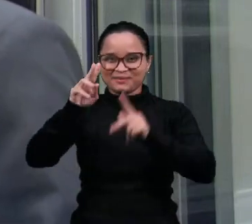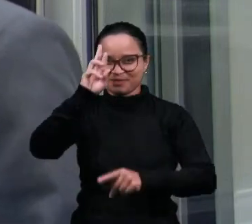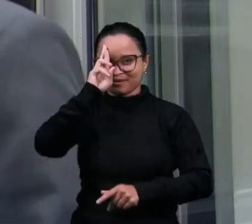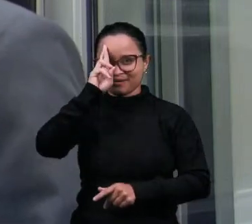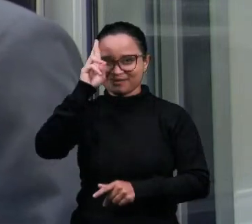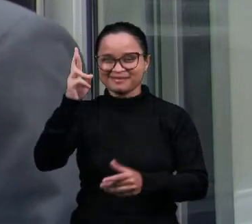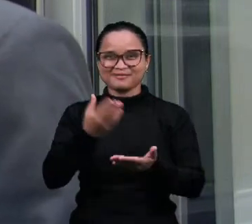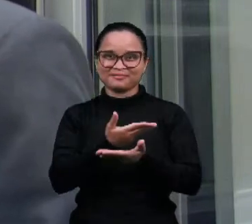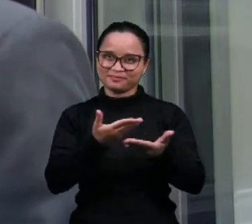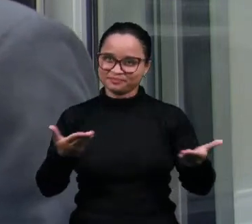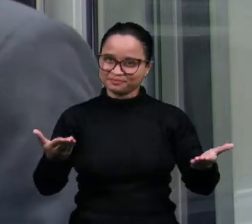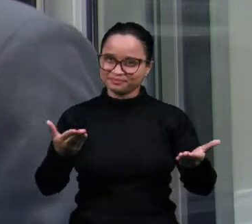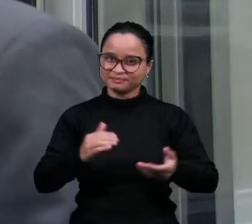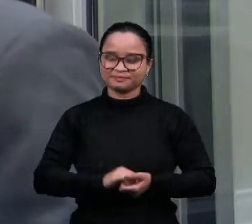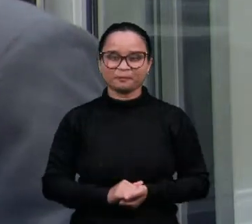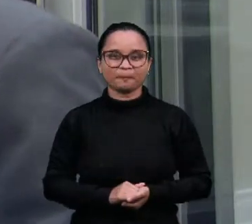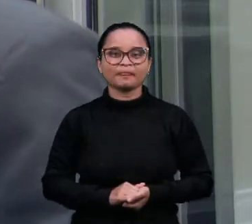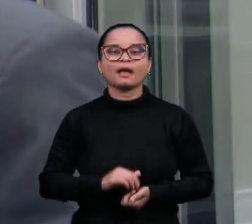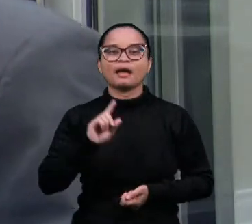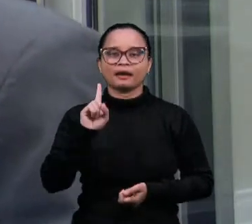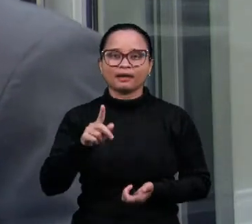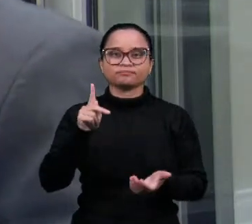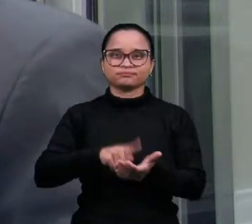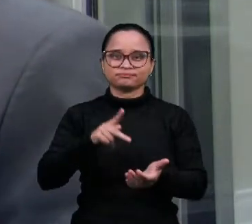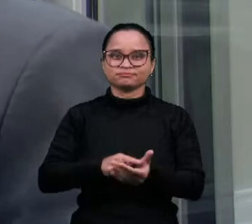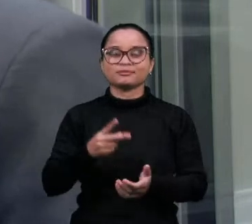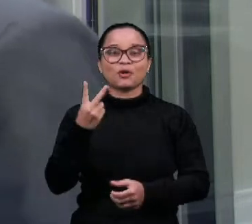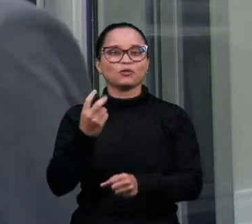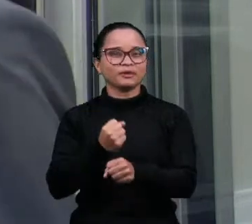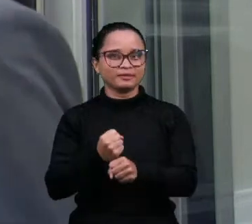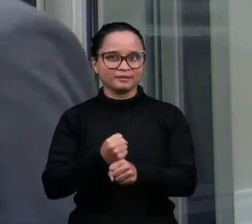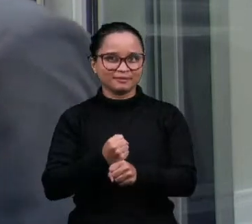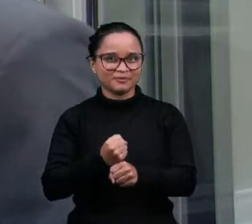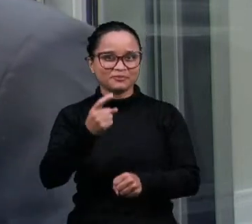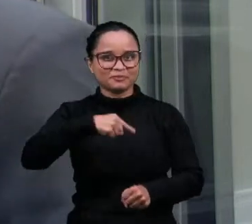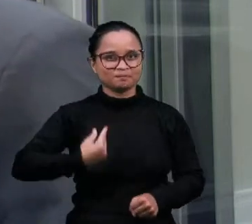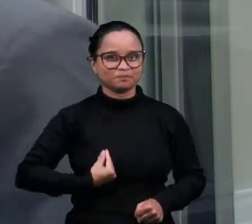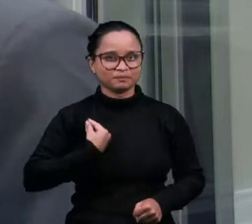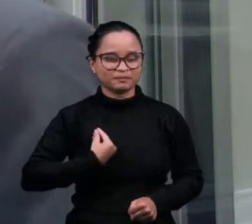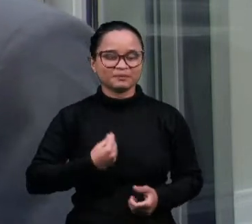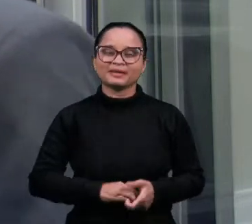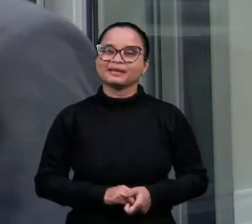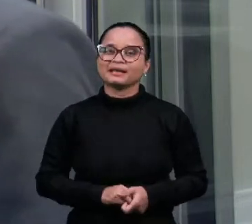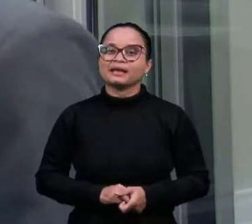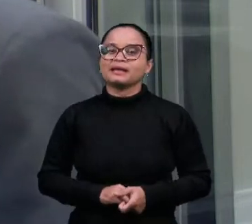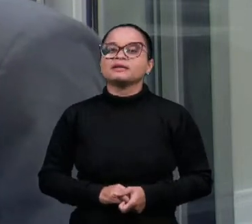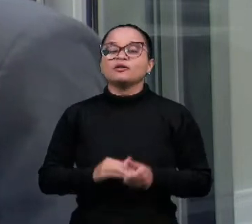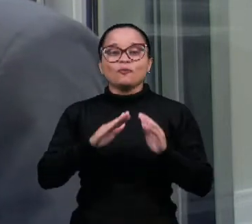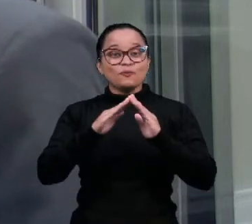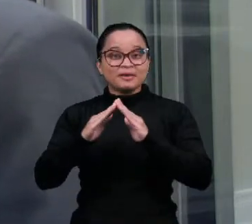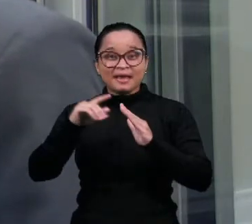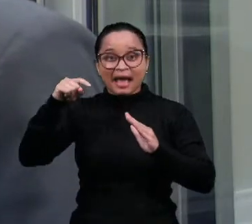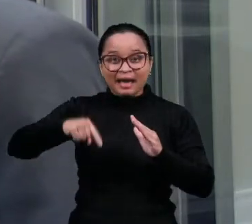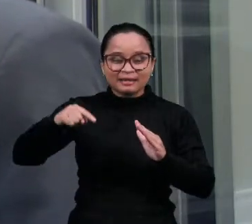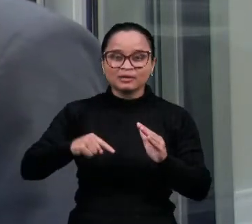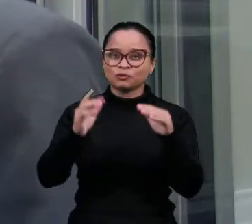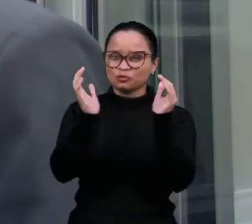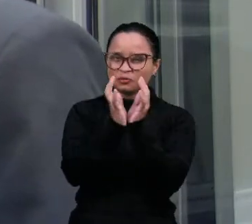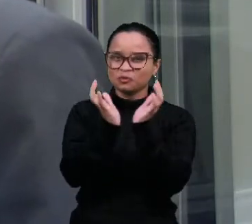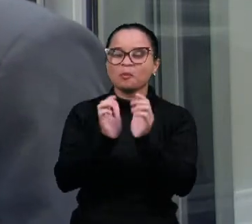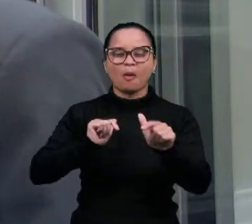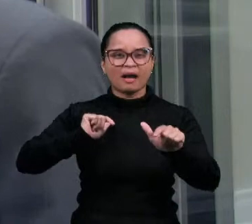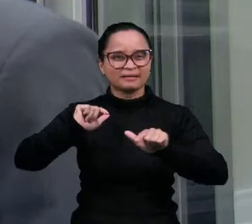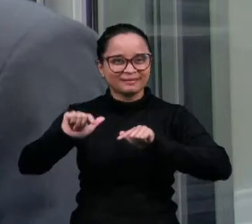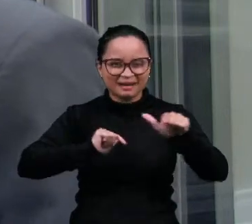Senhor. E é isso mesmo, 2 anos aqui, né? Vizinhos dessa equipe aqui que trabalha incessantemente para